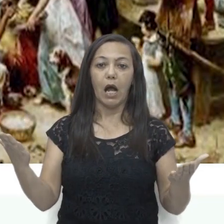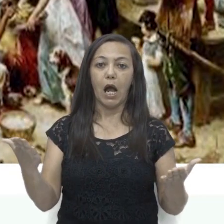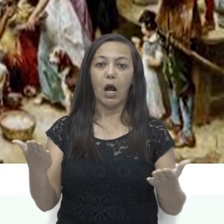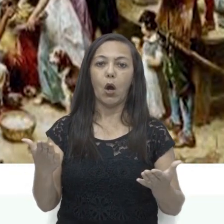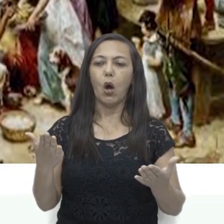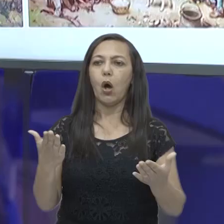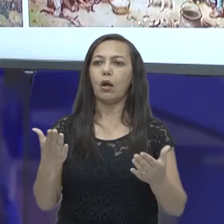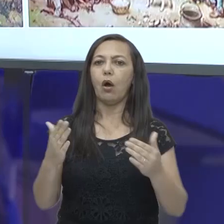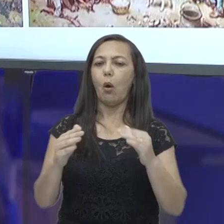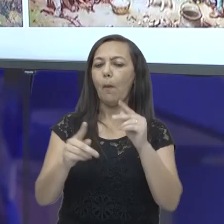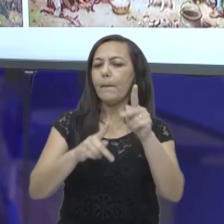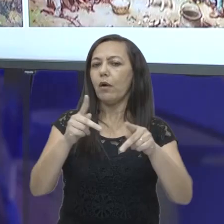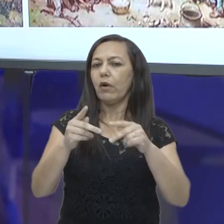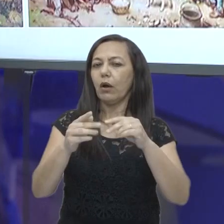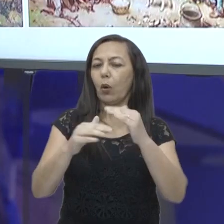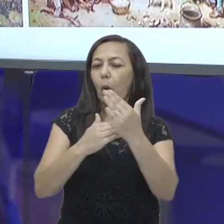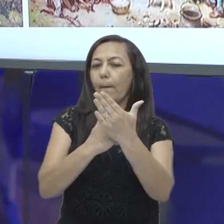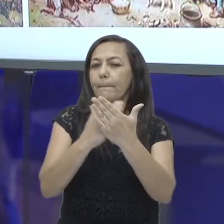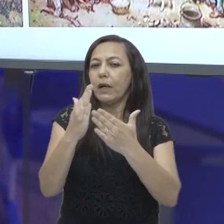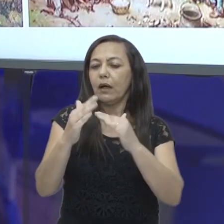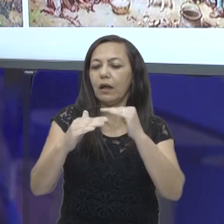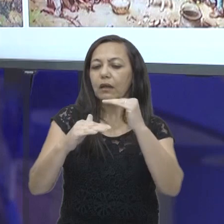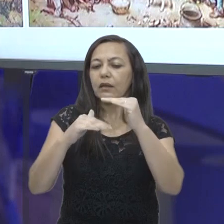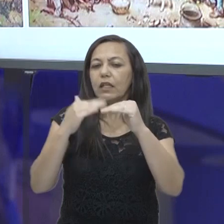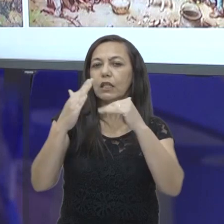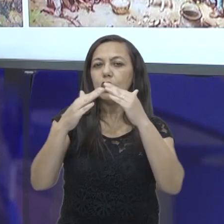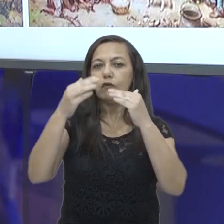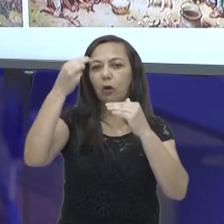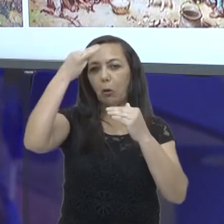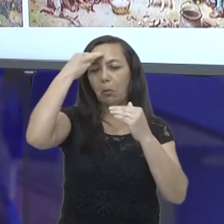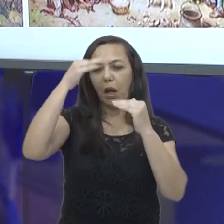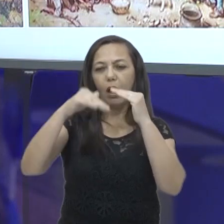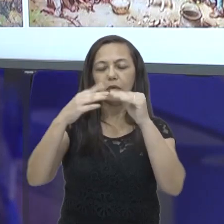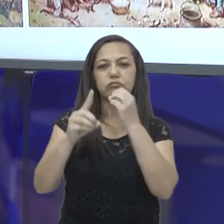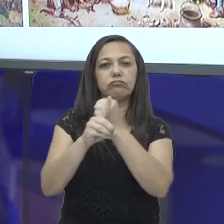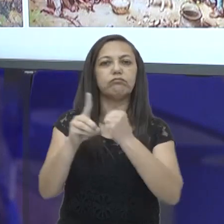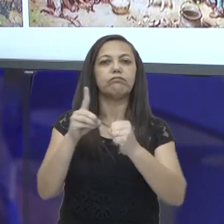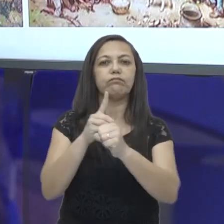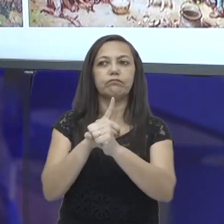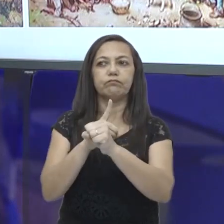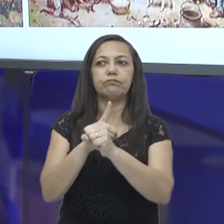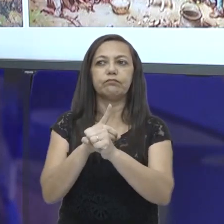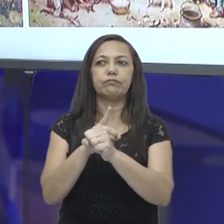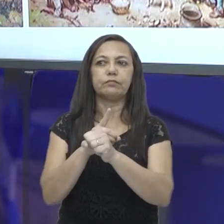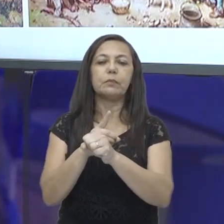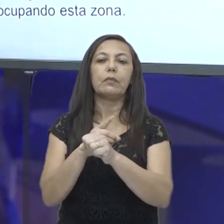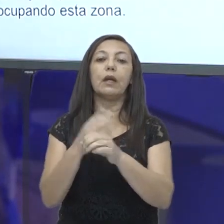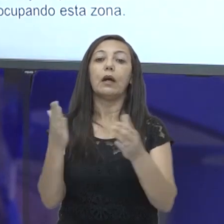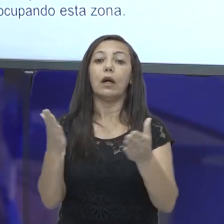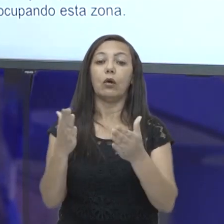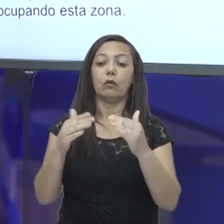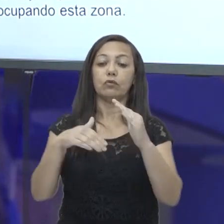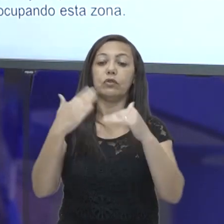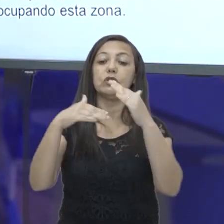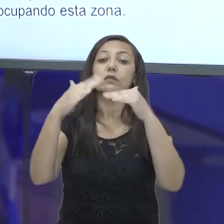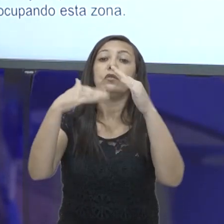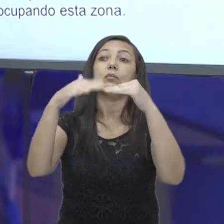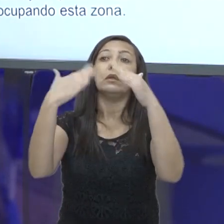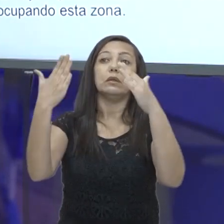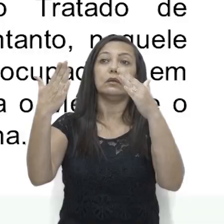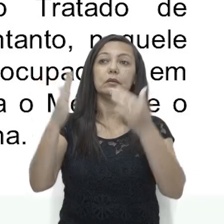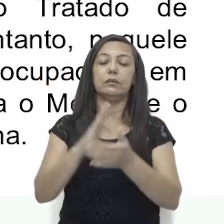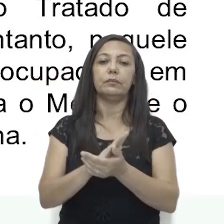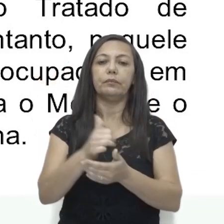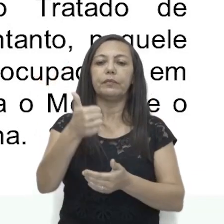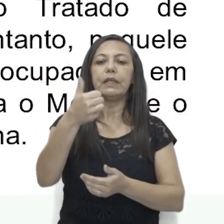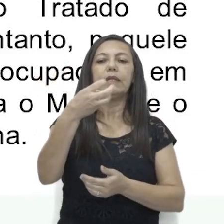civilização. E a partir daí nós vamos ver todo esse processo da corrida tá bom? Para o desenvolvimento.